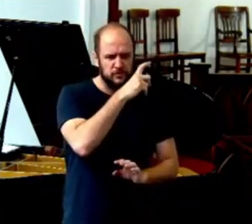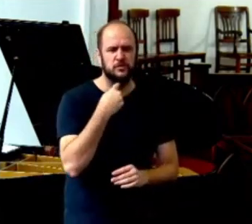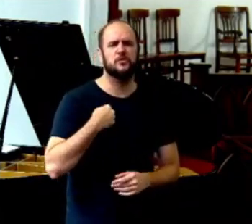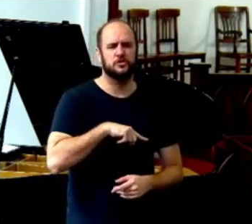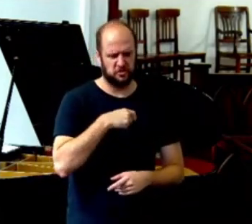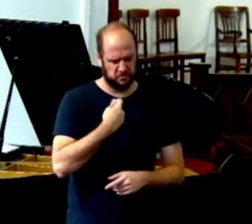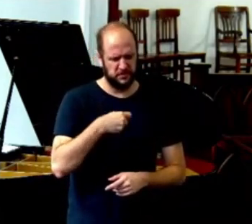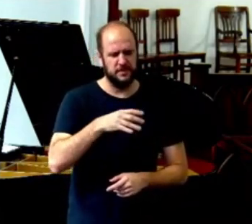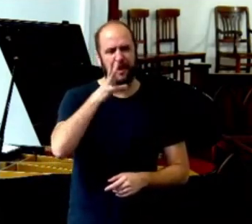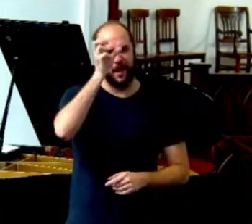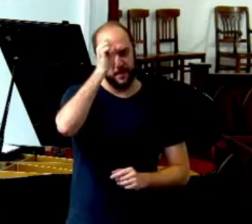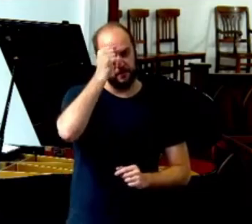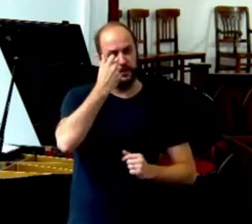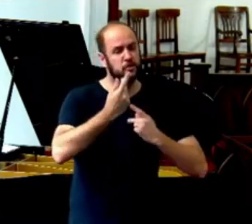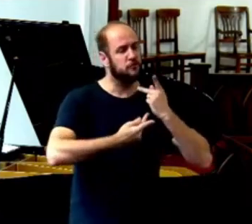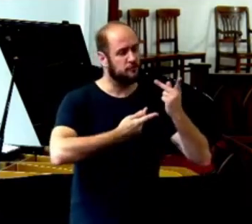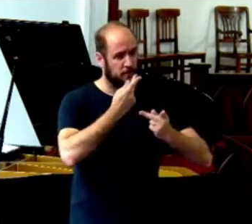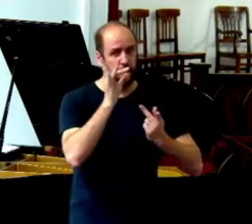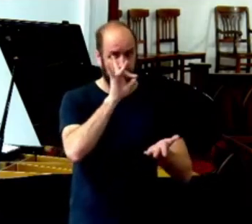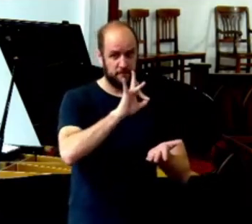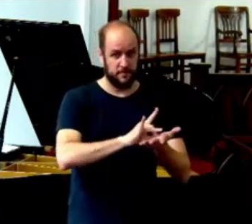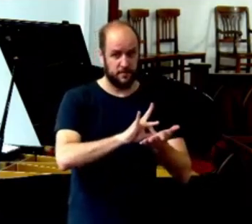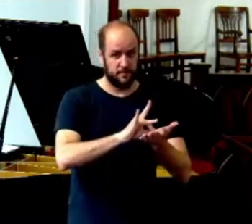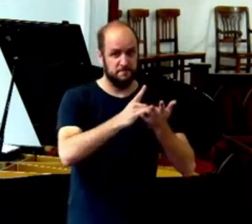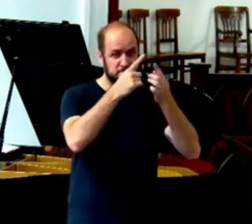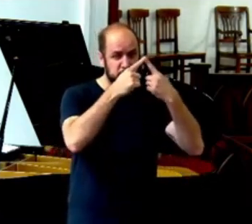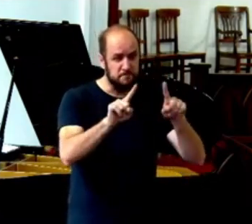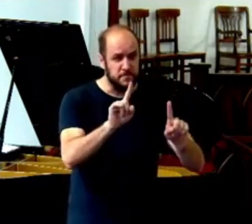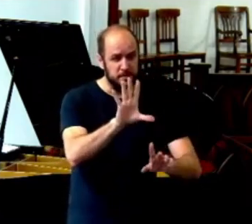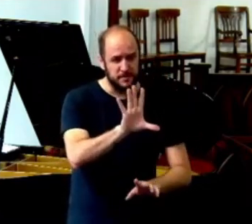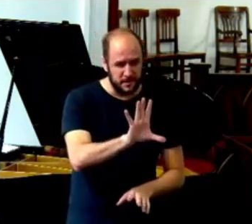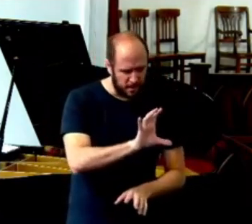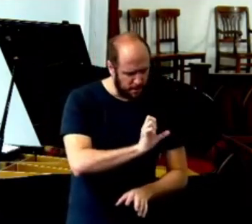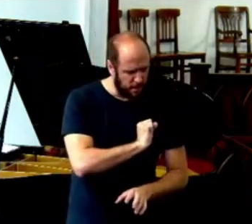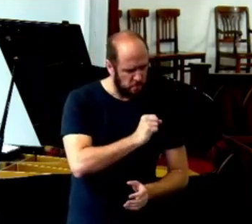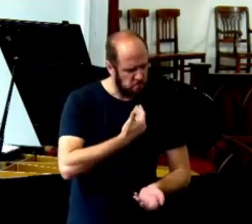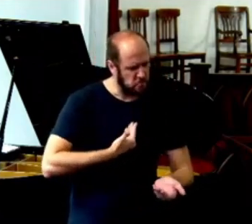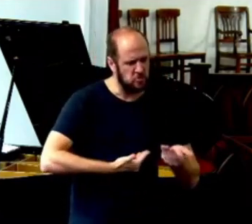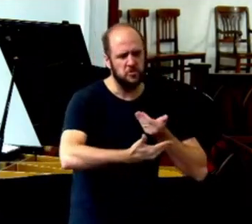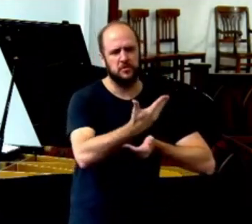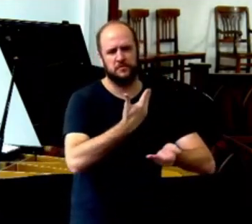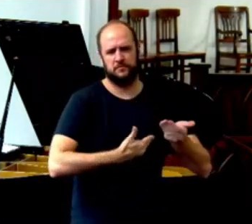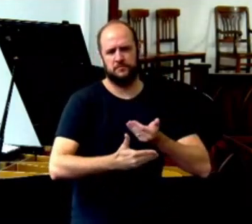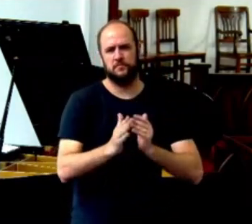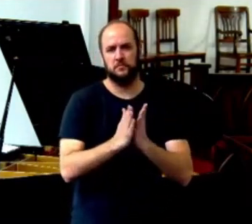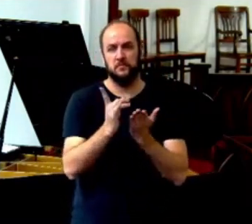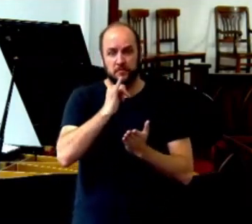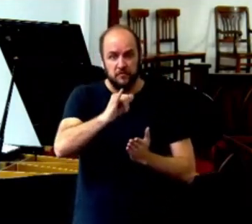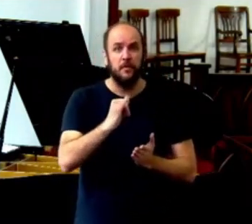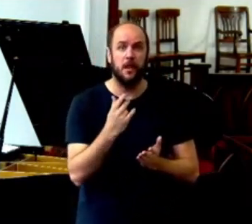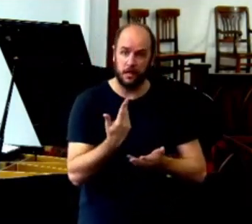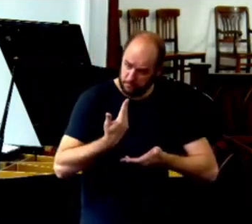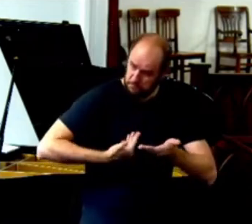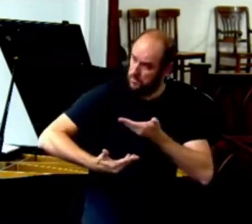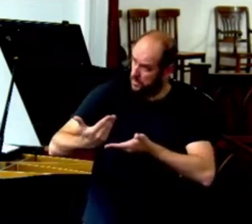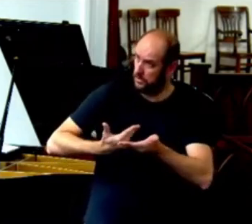Precisamos aprender a falar a verdade em amor. O texto carrega implicações interrelacionais.